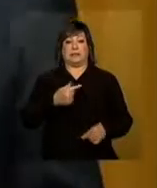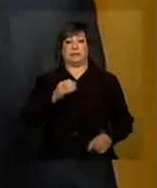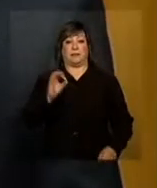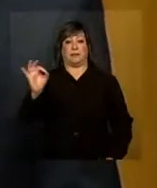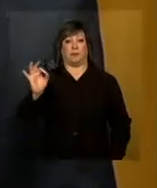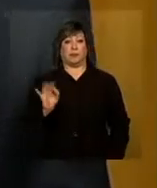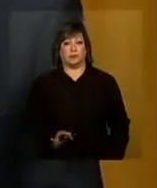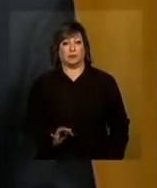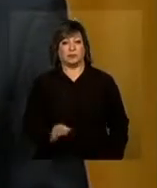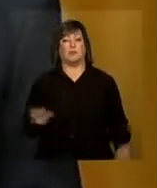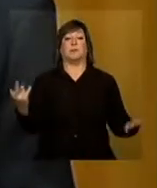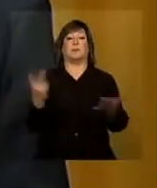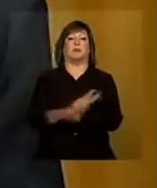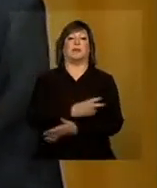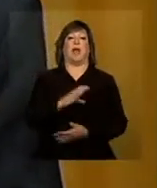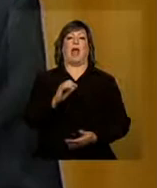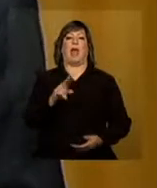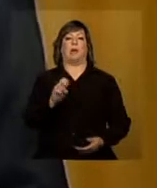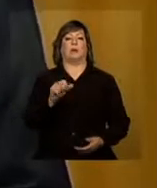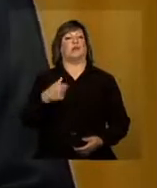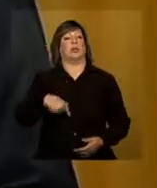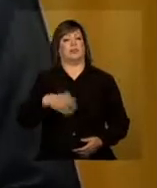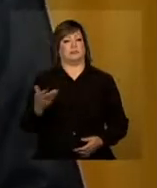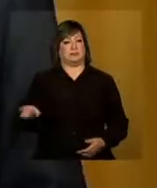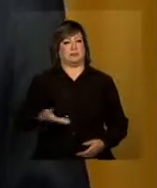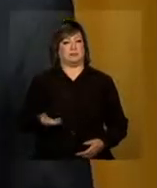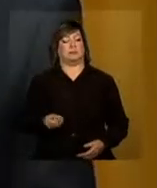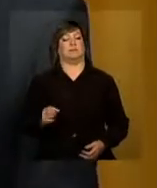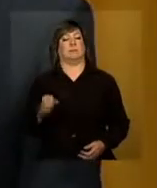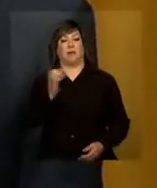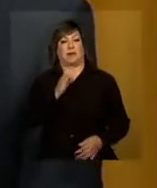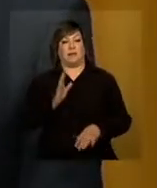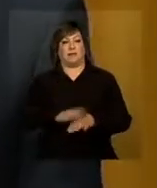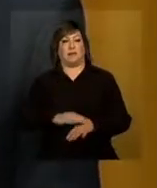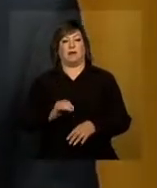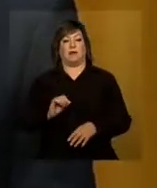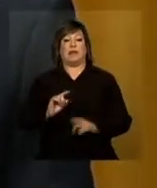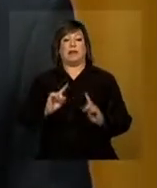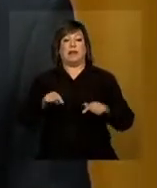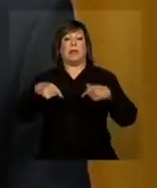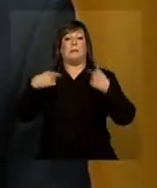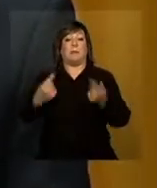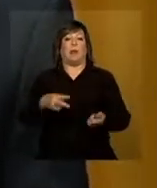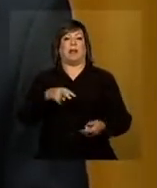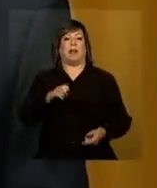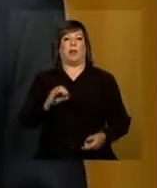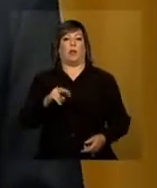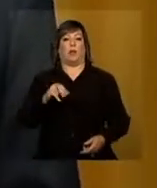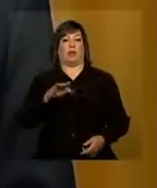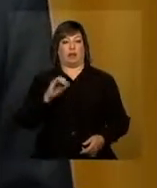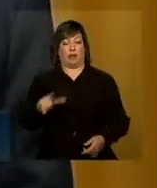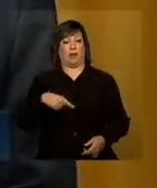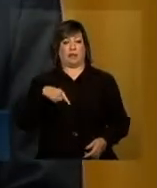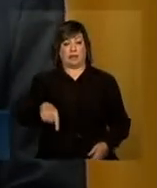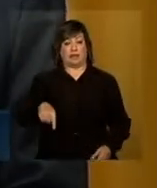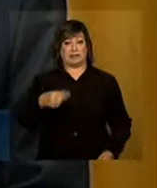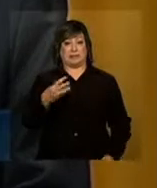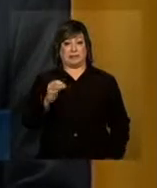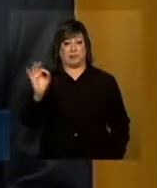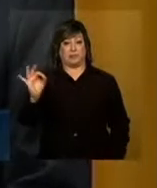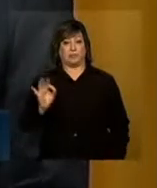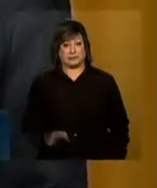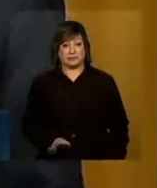70% das causas, nós avançamos com mais velocidade, é natural, nas pós-neonatais. Esses 30% que